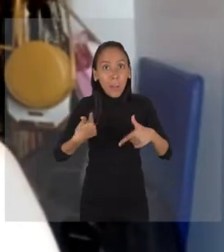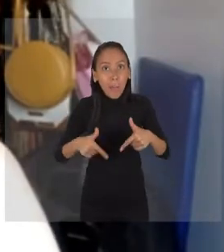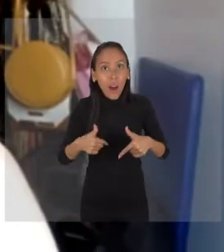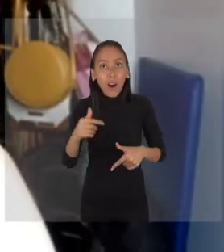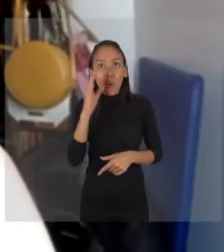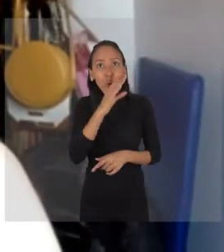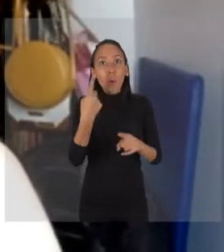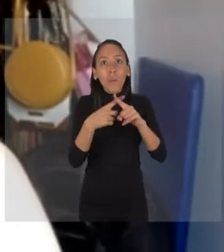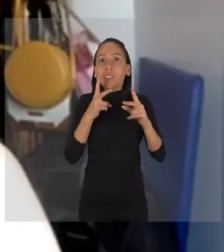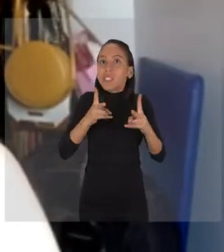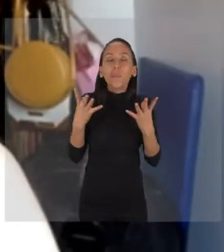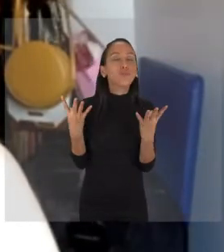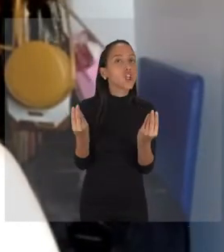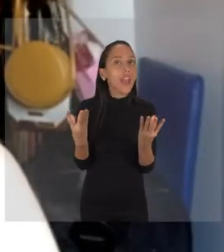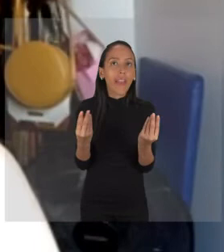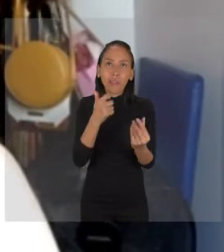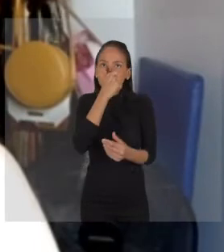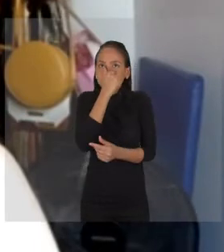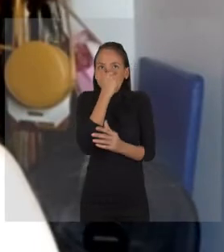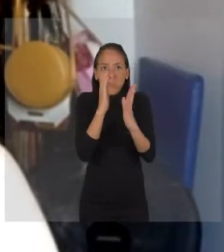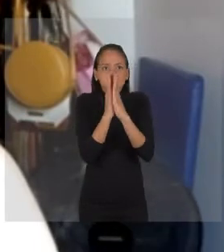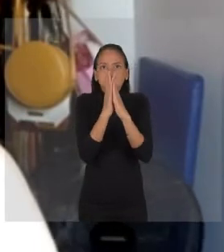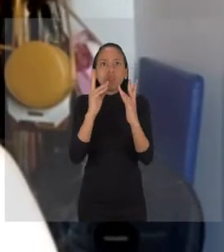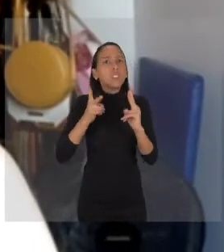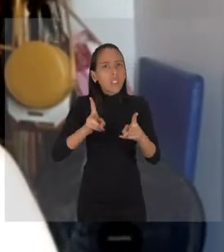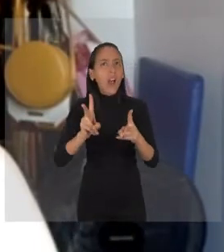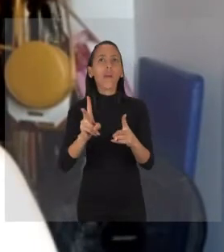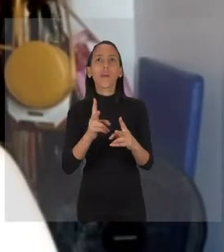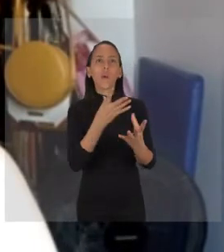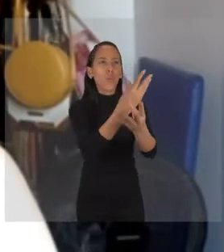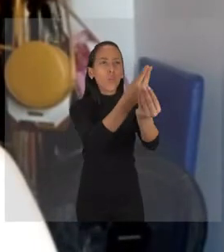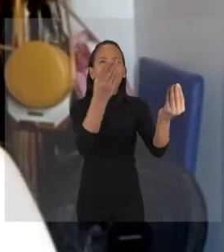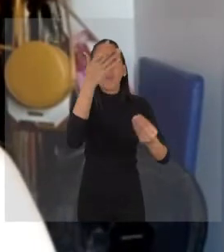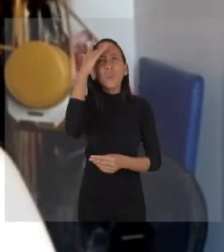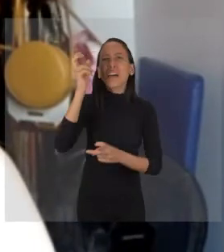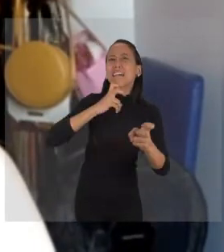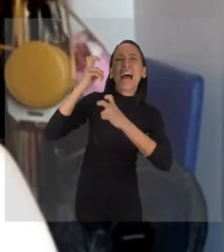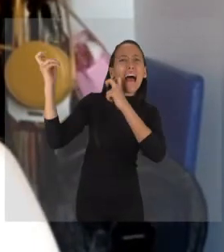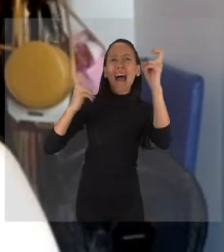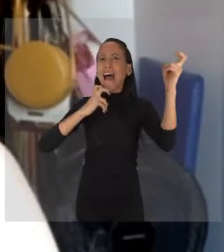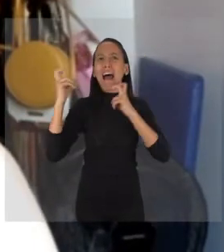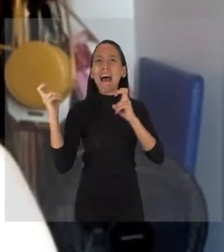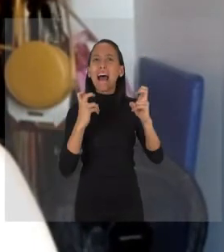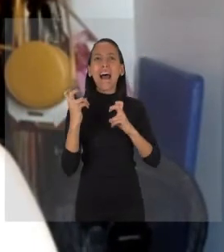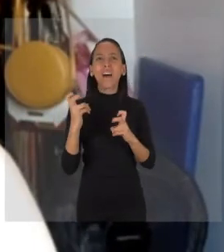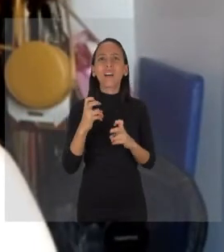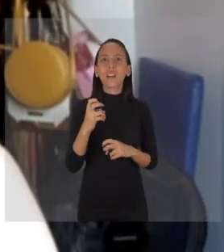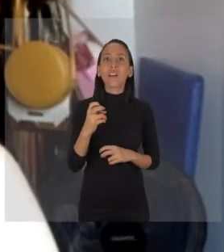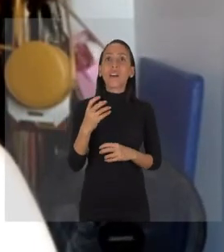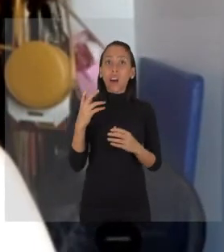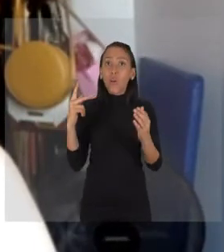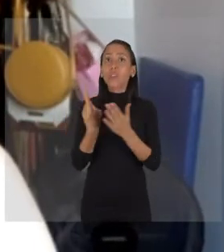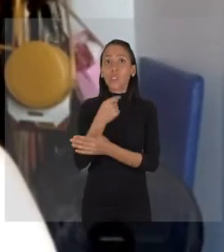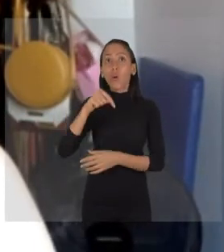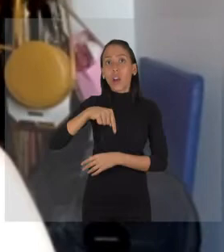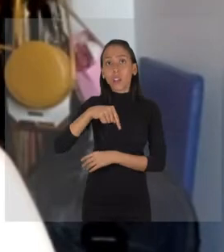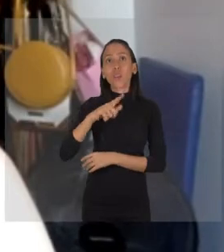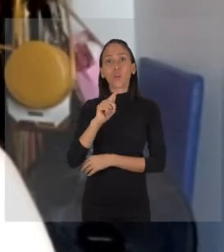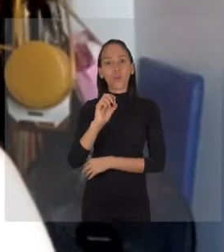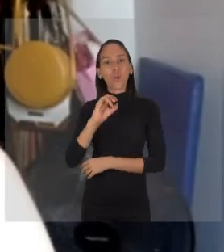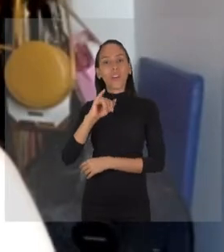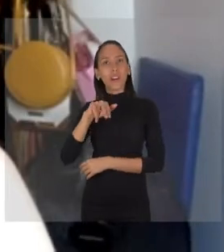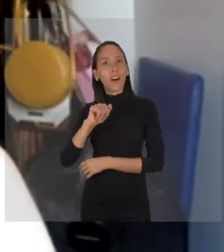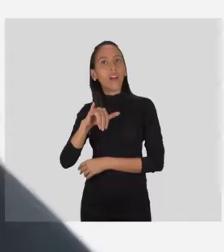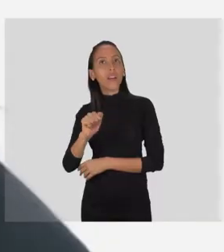tá sempre cheio, nossa, era sempre muita gente gritando, querendo. Aqui teve muito caso de agressão